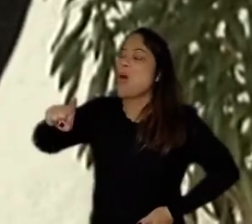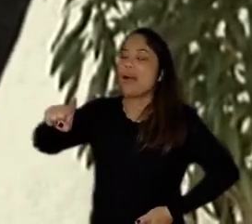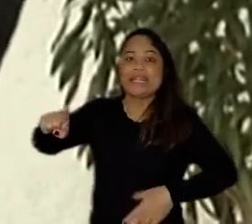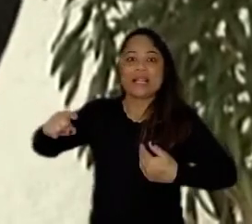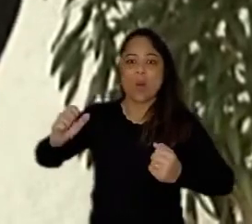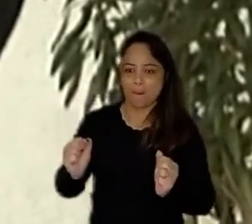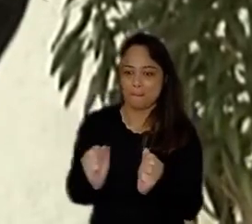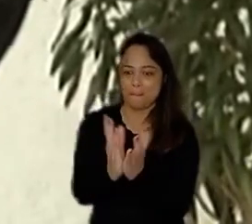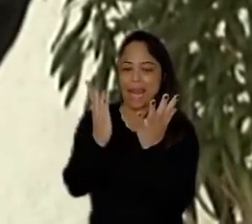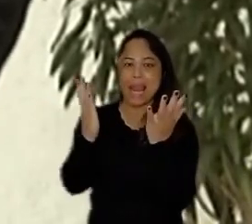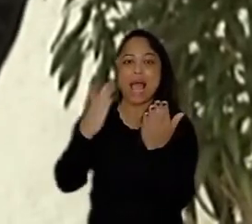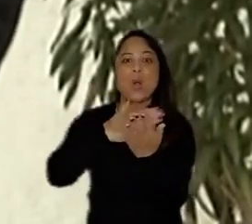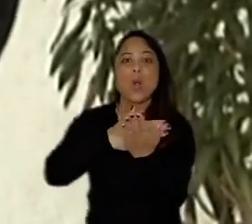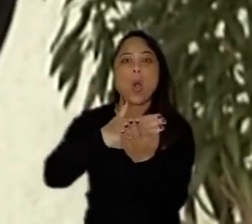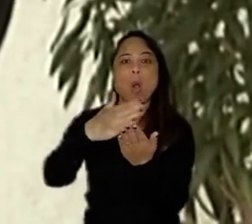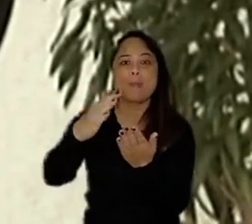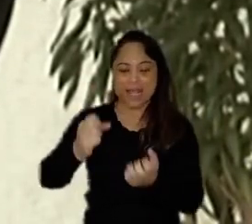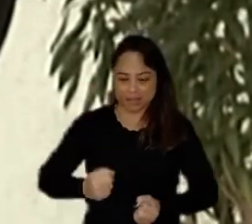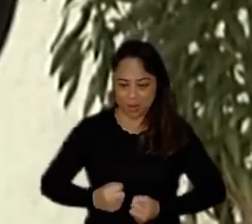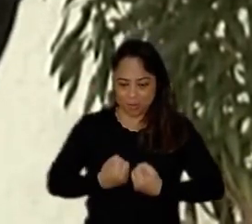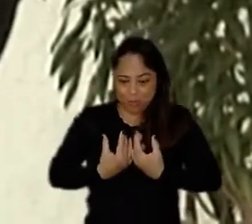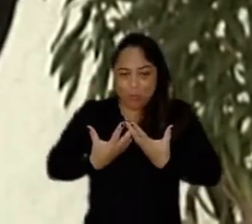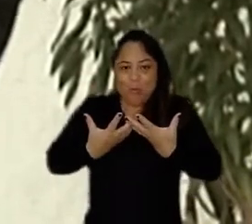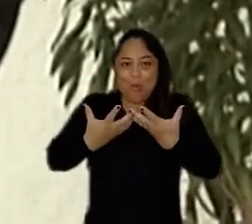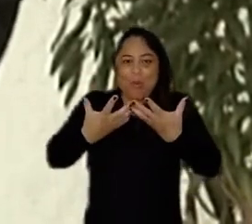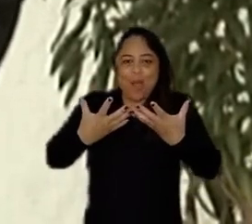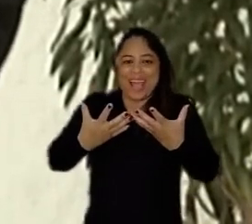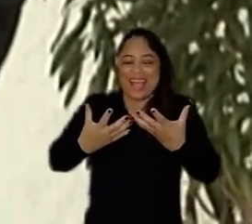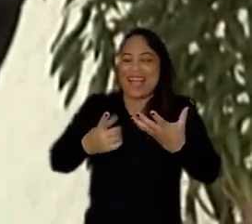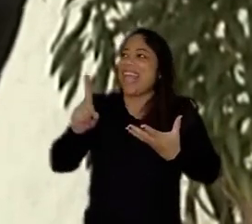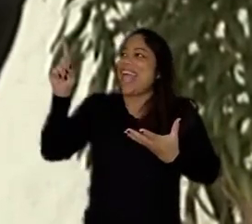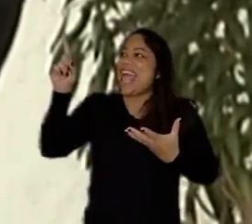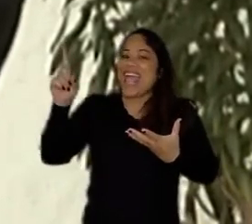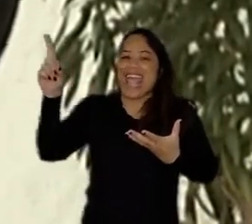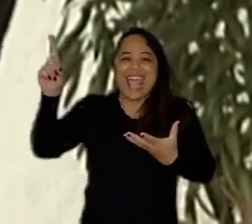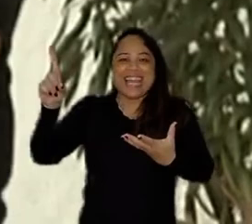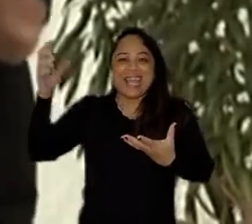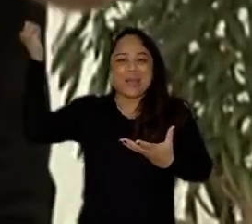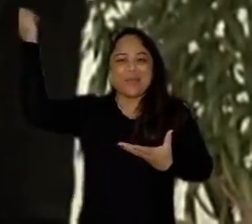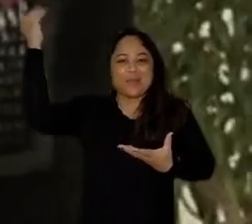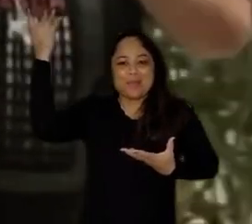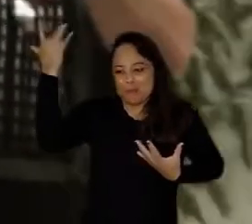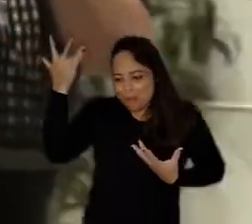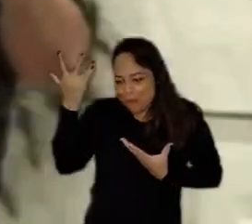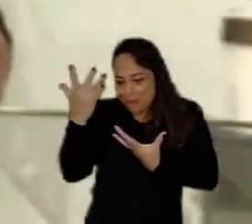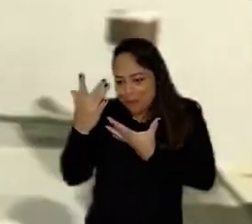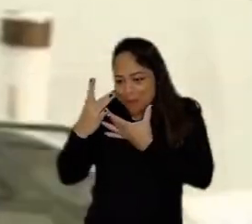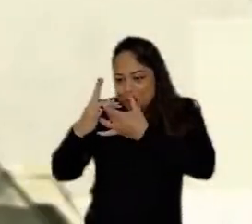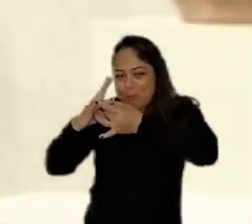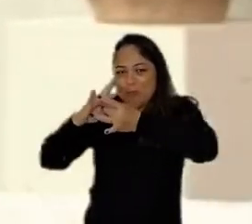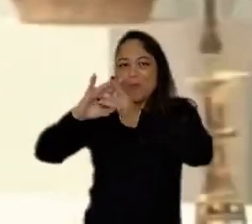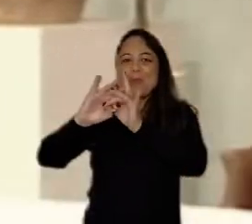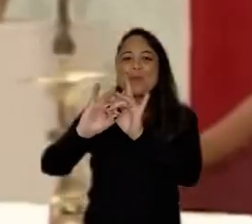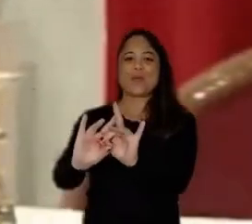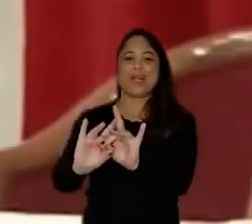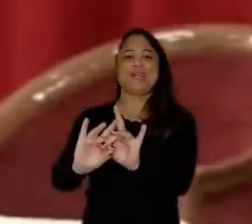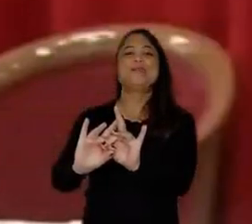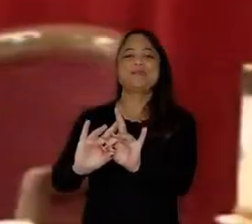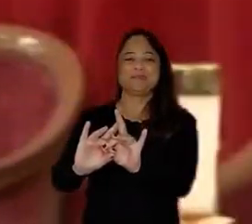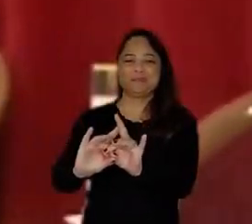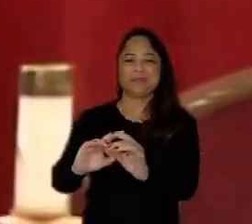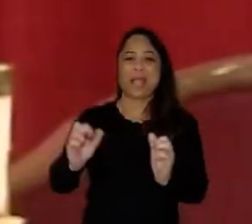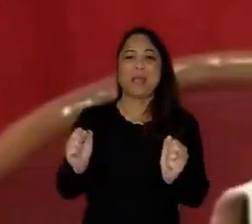um milagre aqui, e Deus responde lá fazendo a parte dele. Portanto, o milagre não é gerado